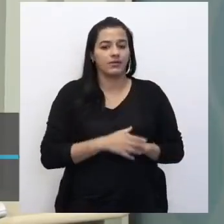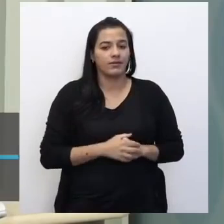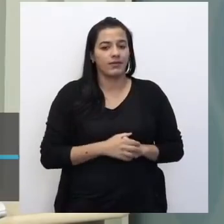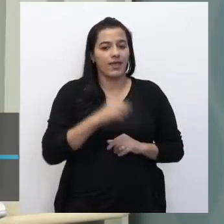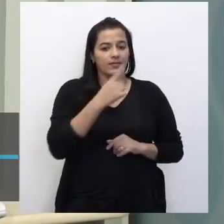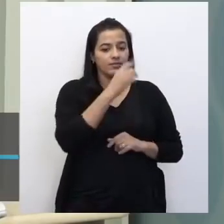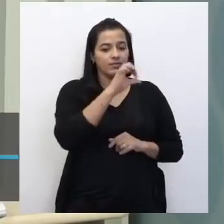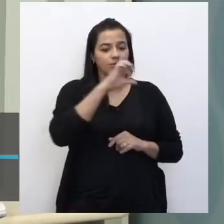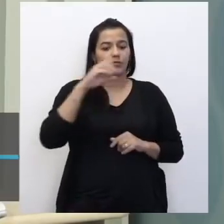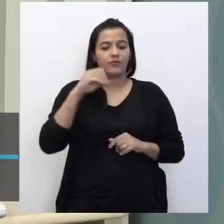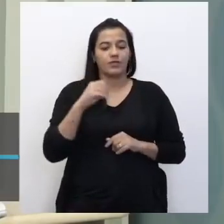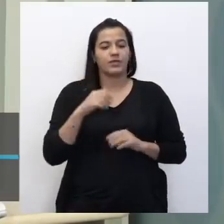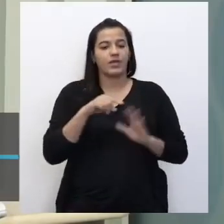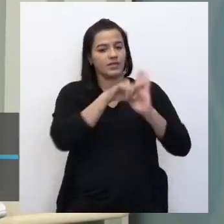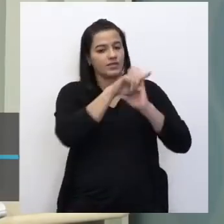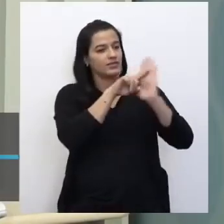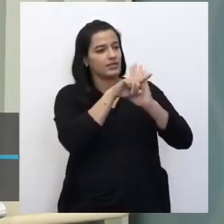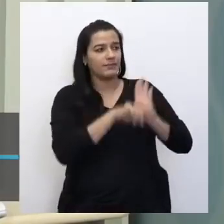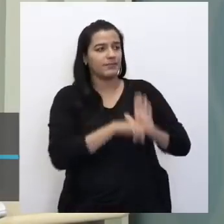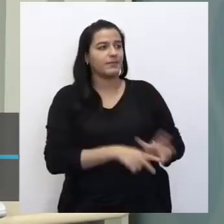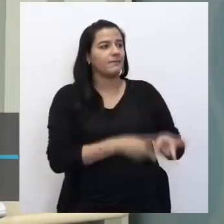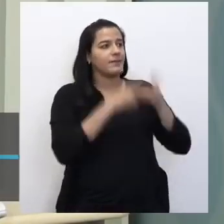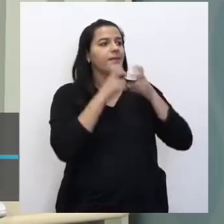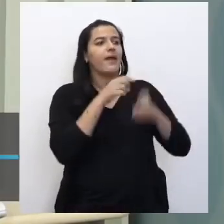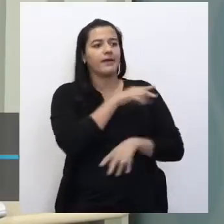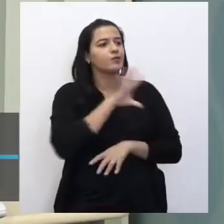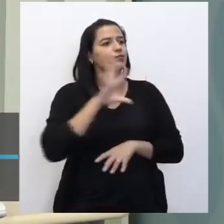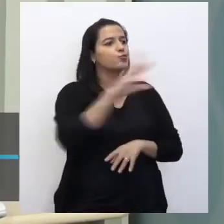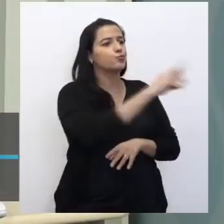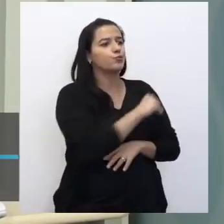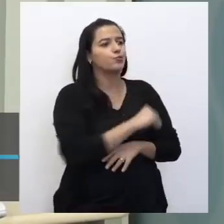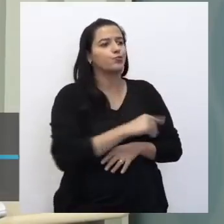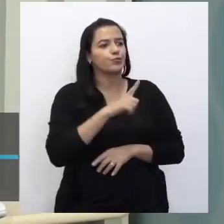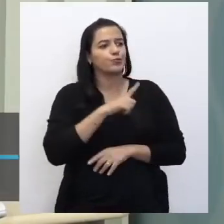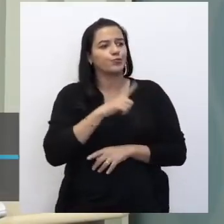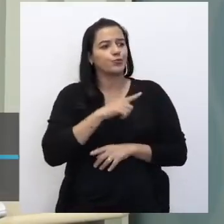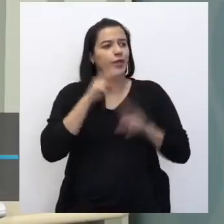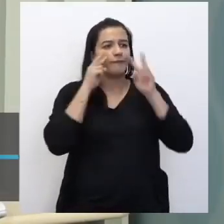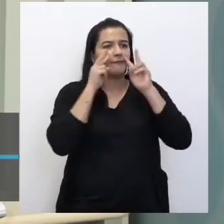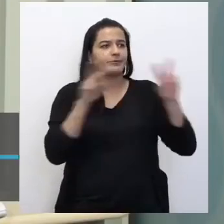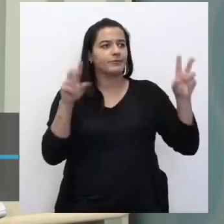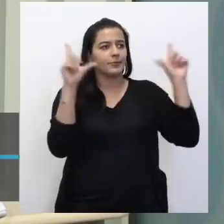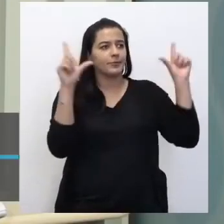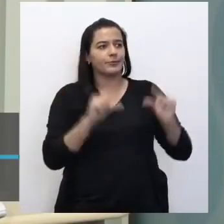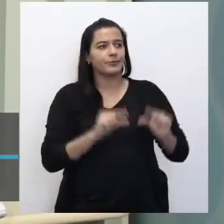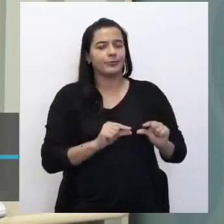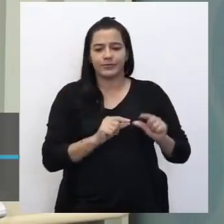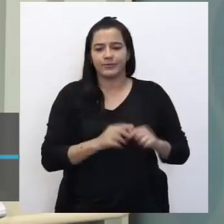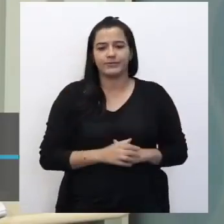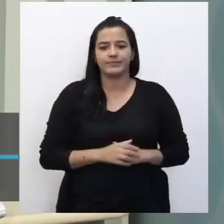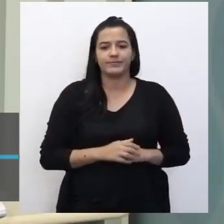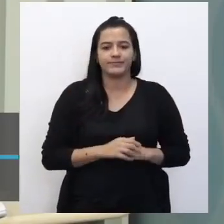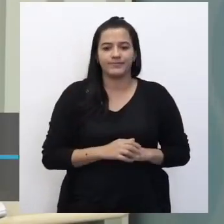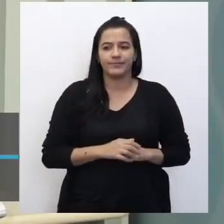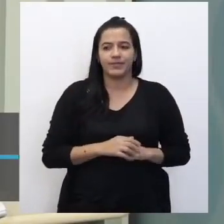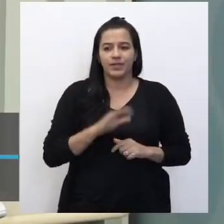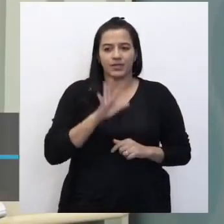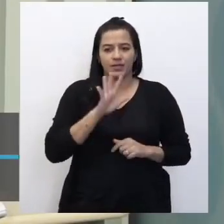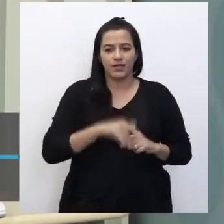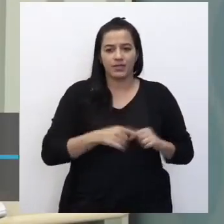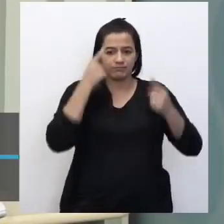190 indivíduos aí nessa prisão, né? Então ele olha a conclusão aqui, a ideia